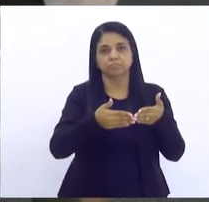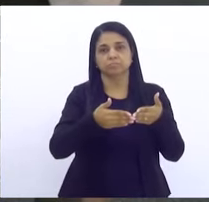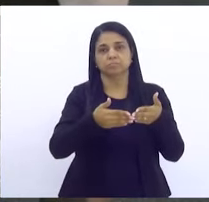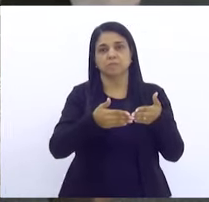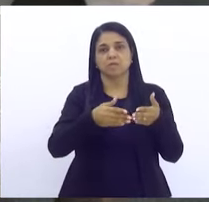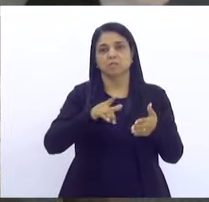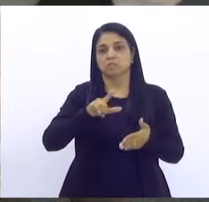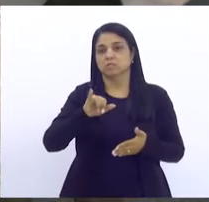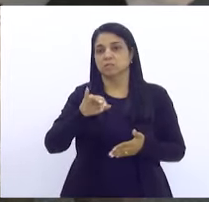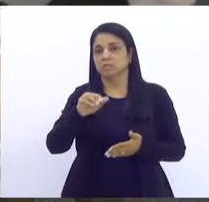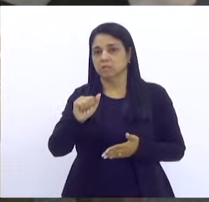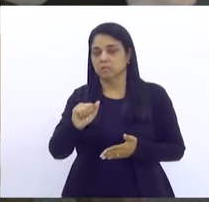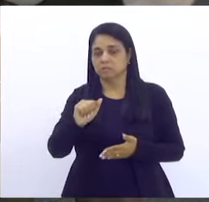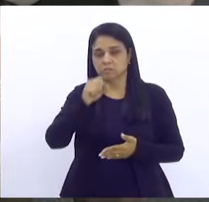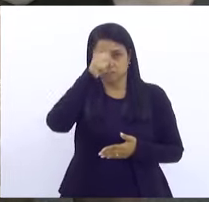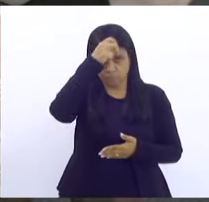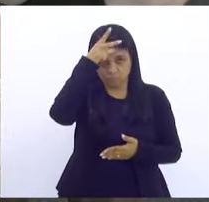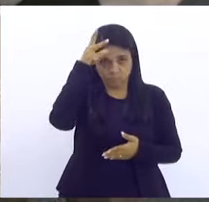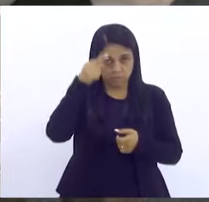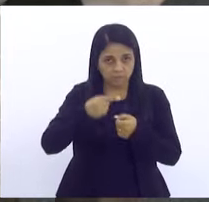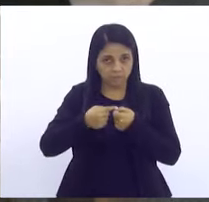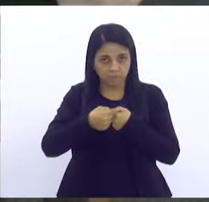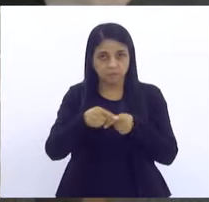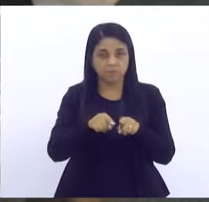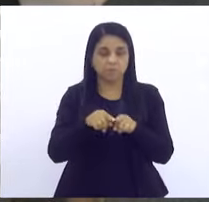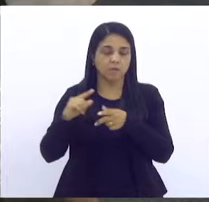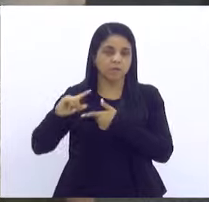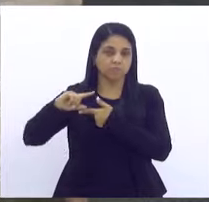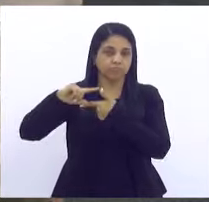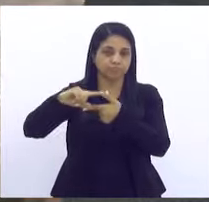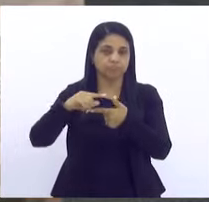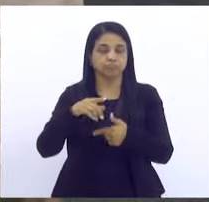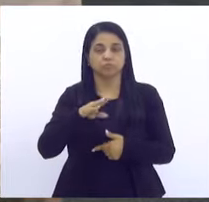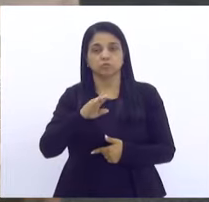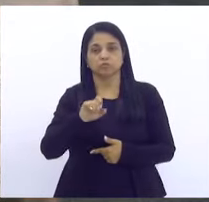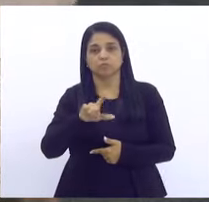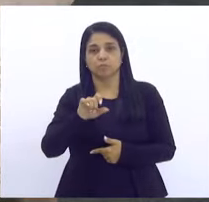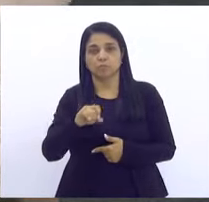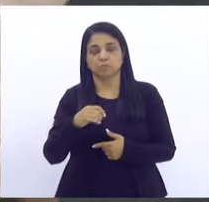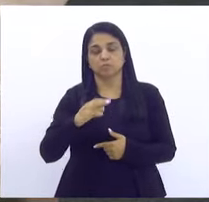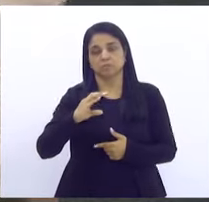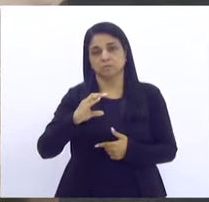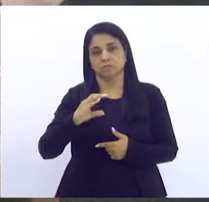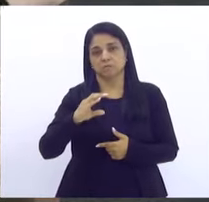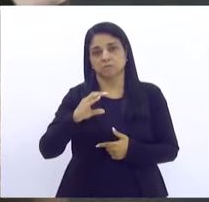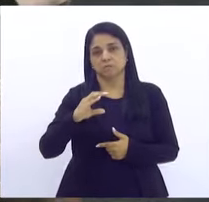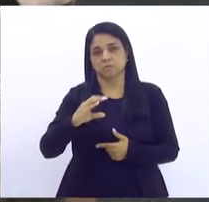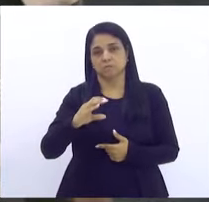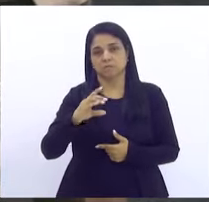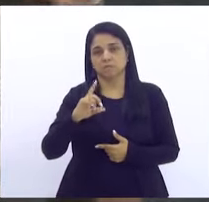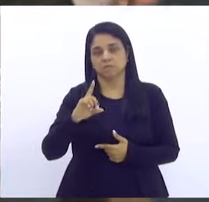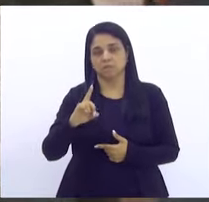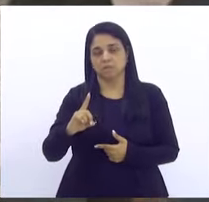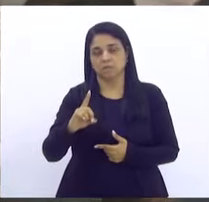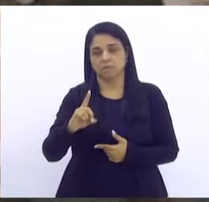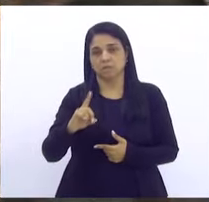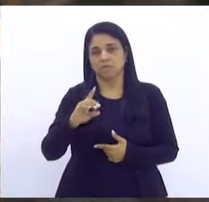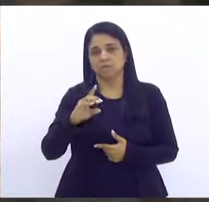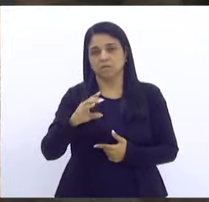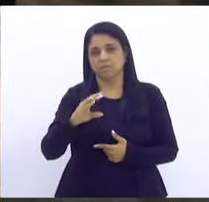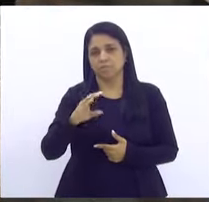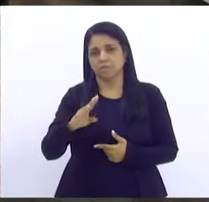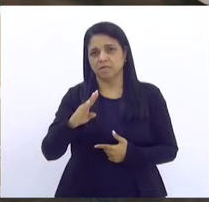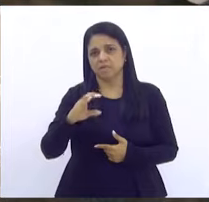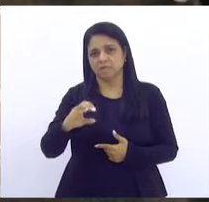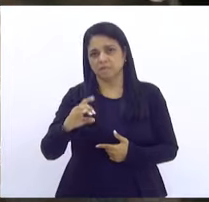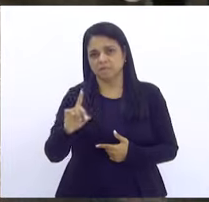ligas municipais e aos blocos enredos também, a série B, C e D. Aí pode ser retirar as 6 emendas, sem emenda o